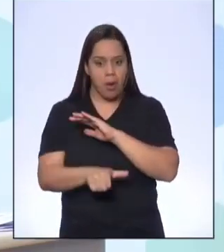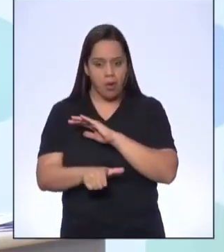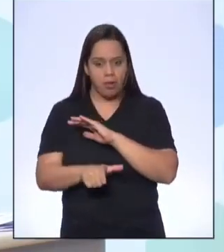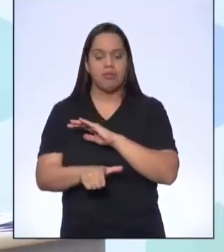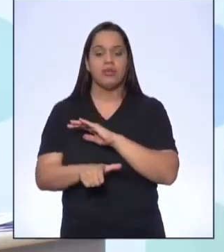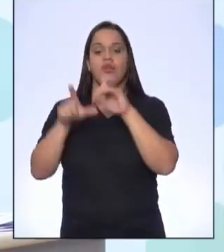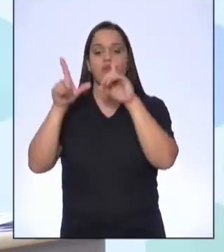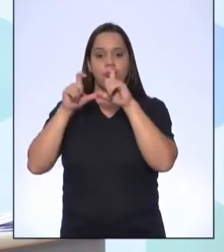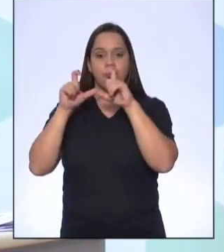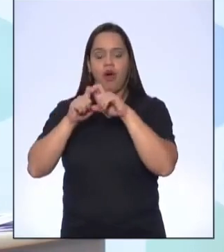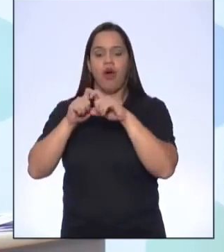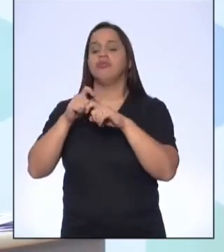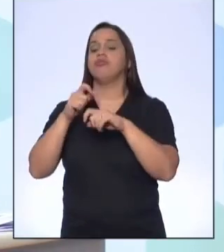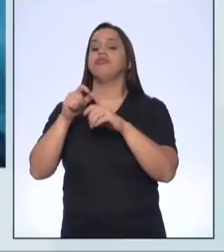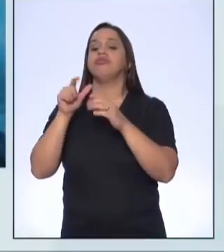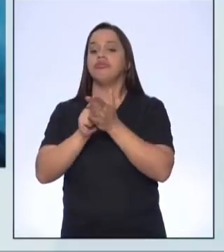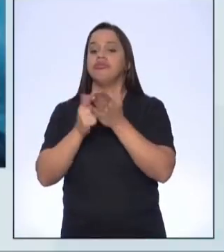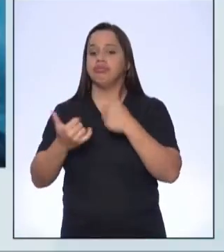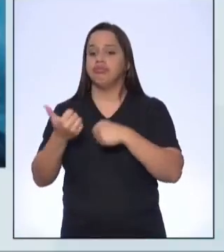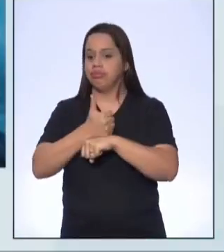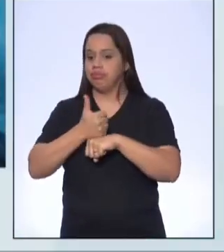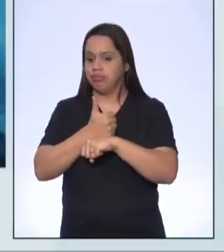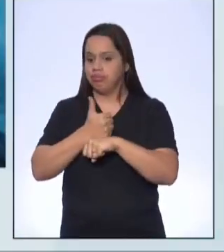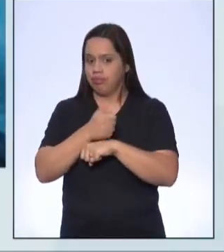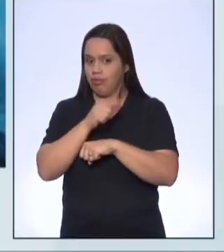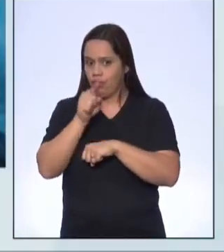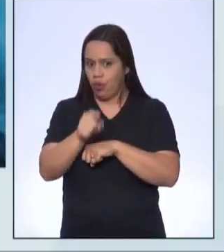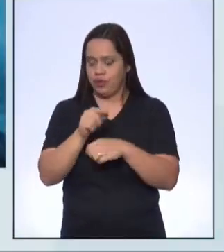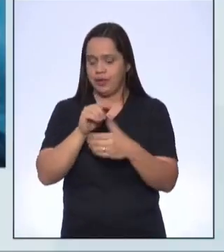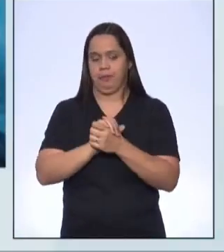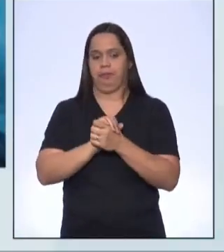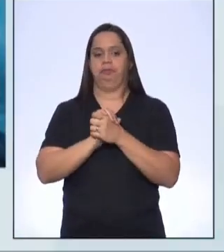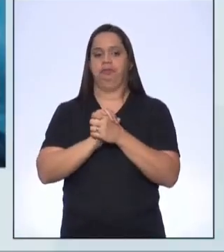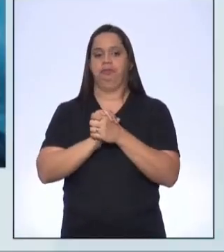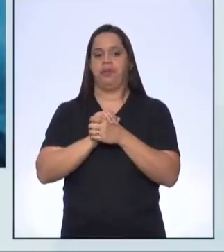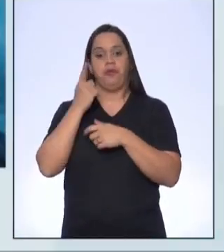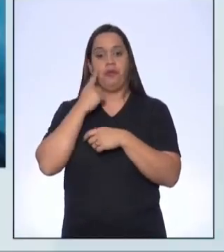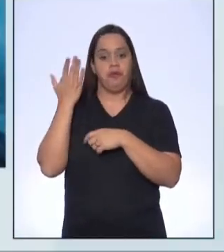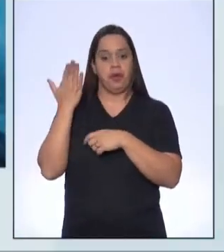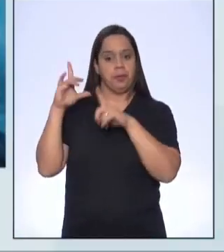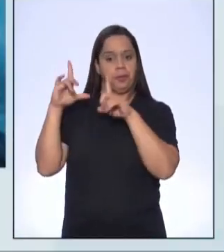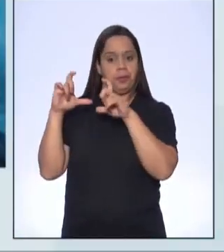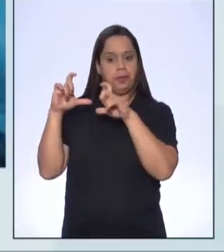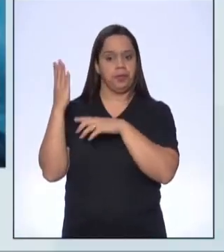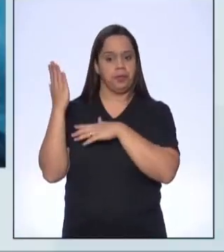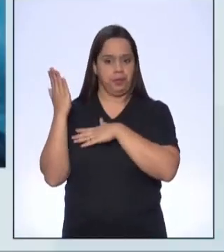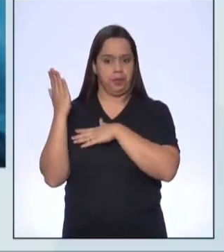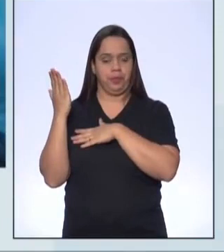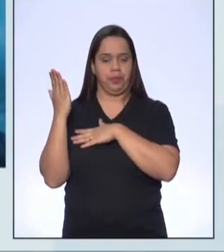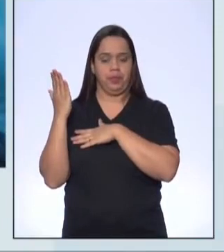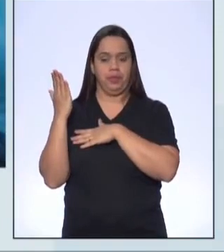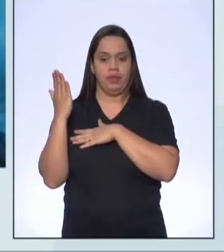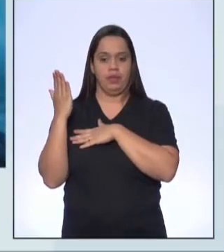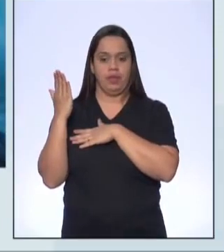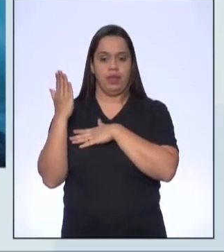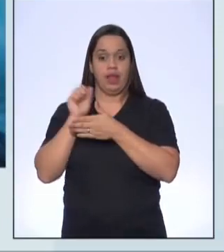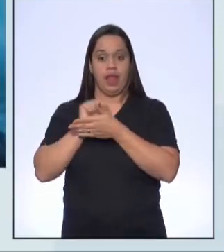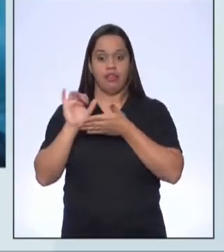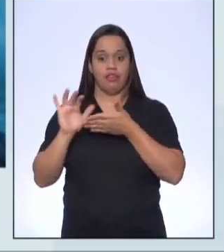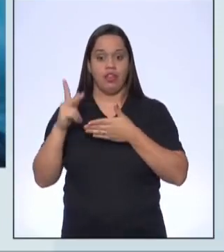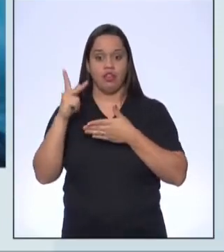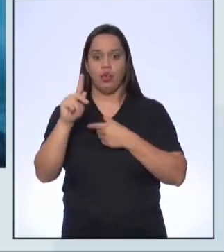fotorepórter. Primeira atividade na tela. Temos aí uma imagem, né? E a sua atividade agora